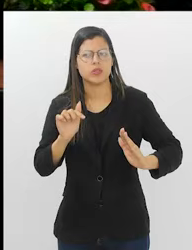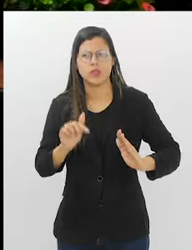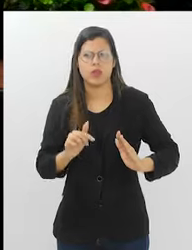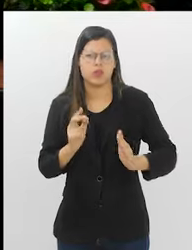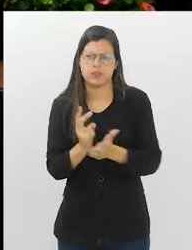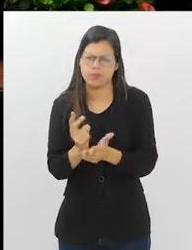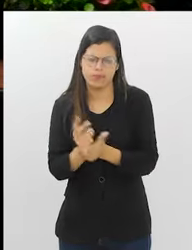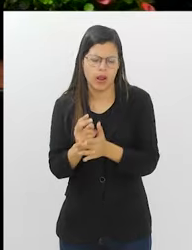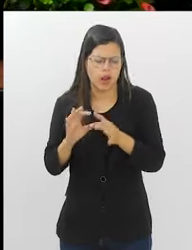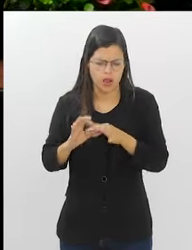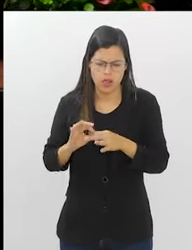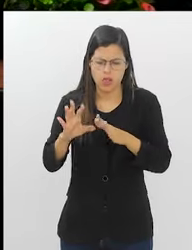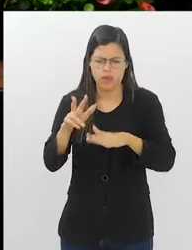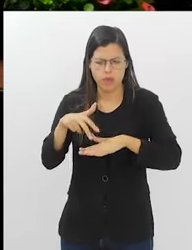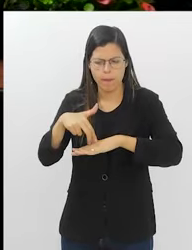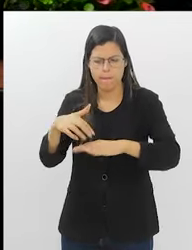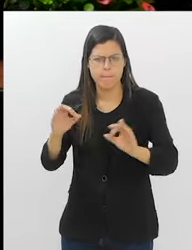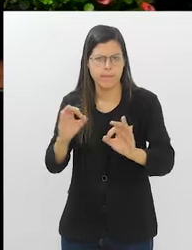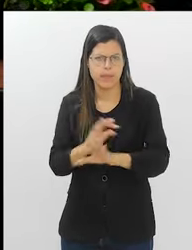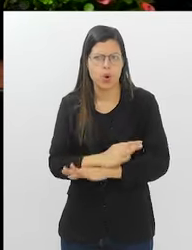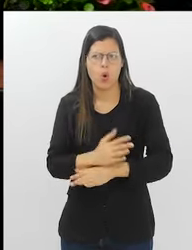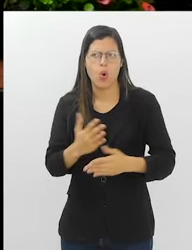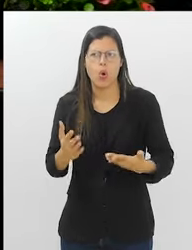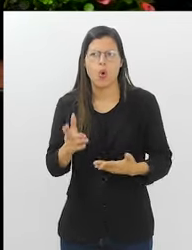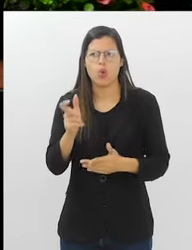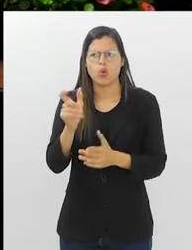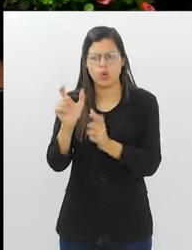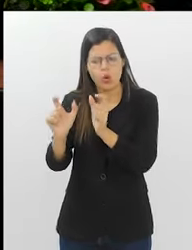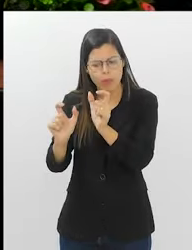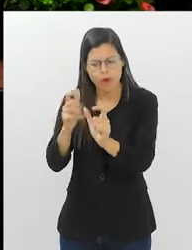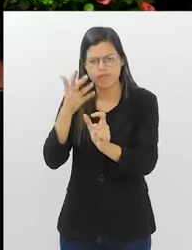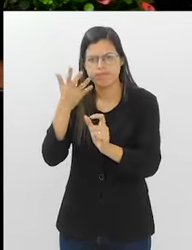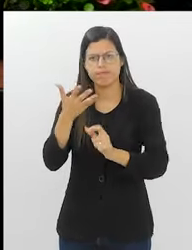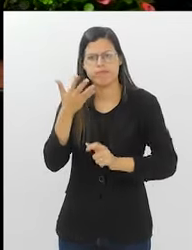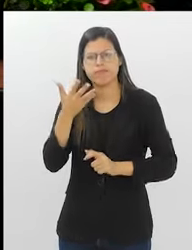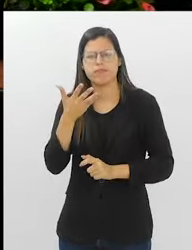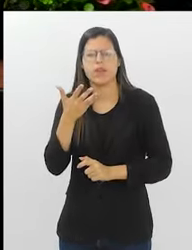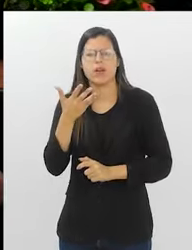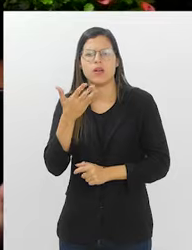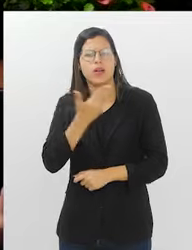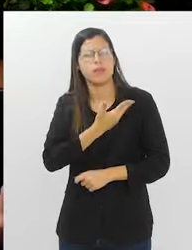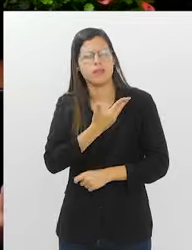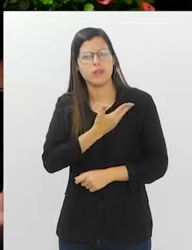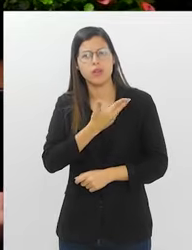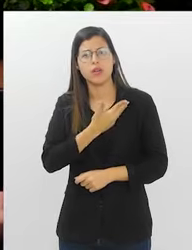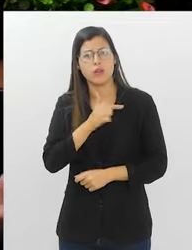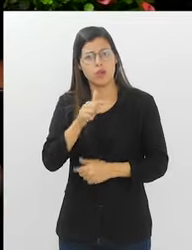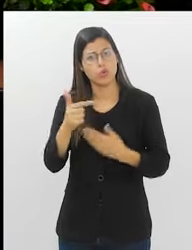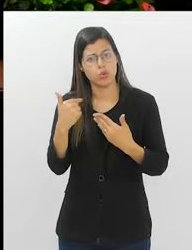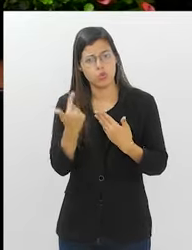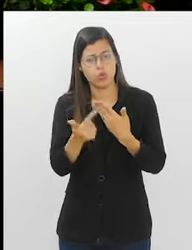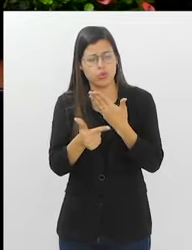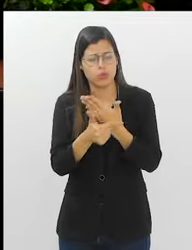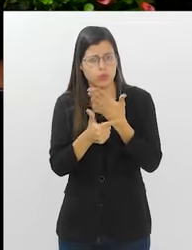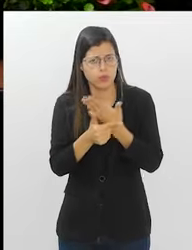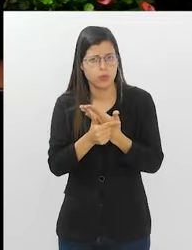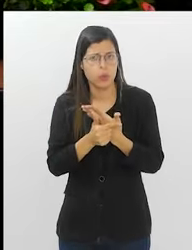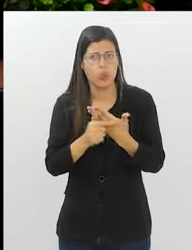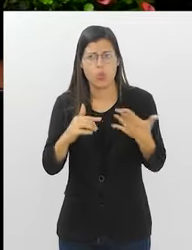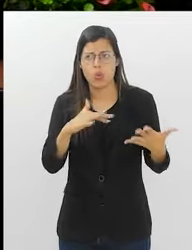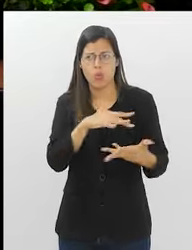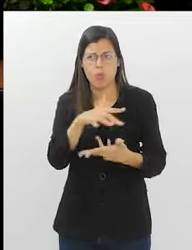lá disposto a trazer a posição da doutrina espírita, uma palavra amiga, que é essa a nossa função no mundo. Quer dizer,